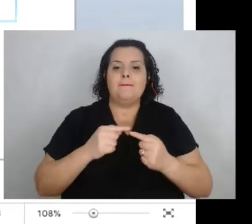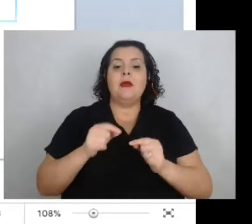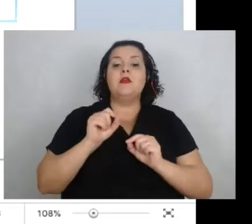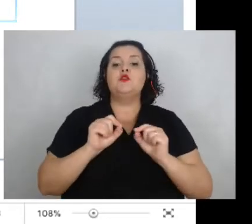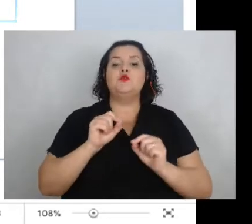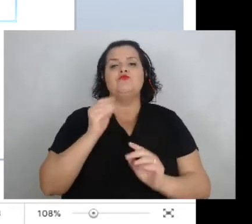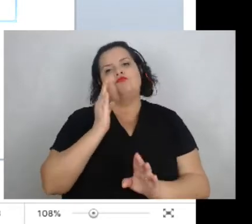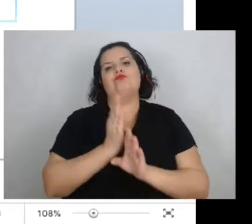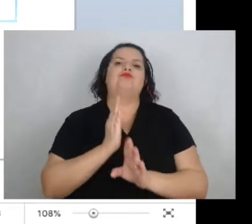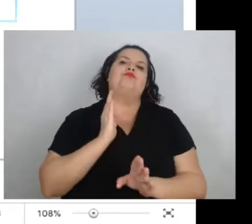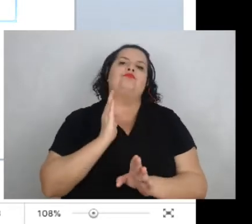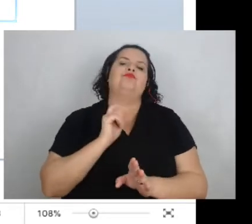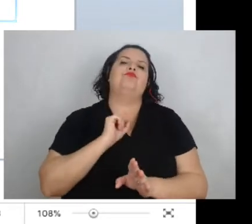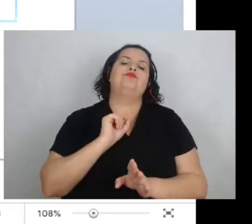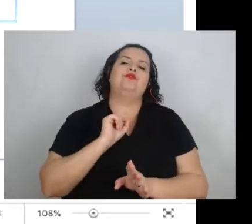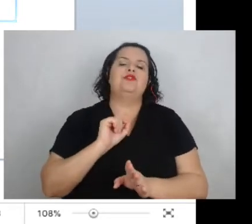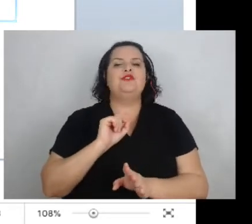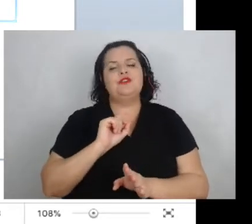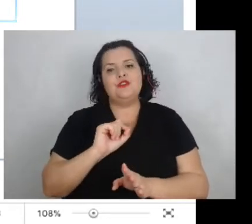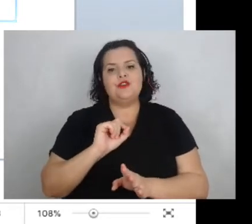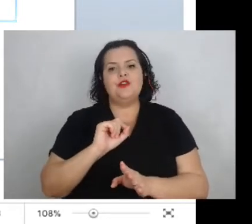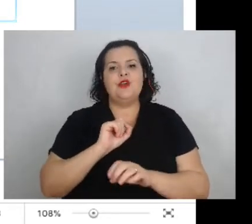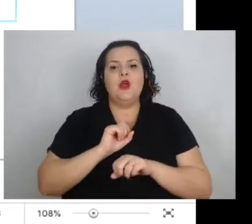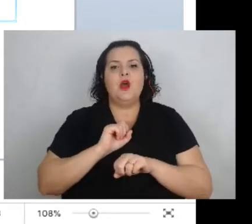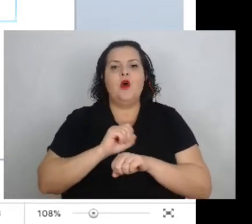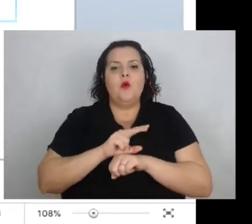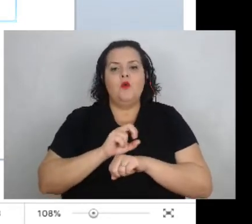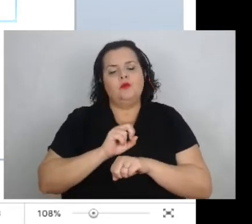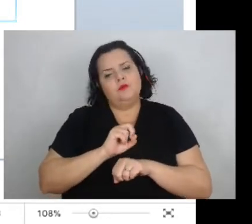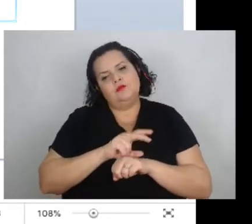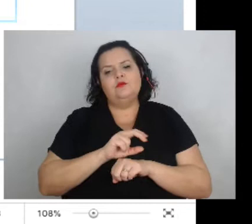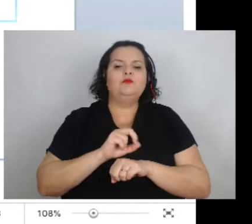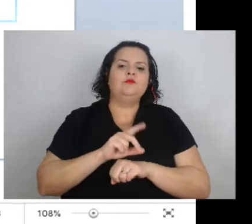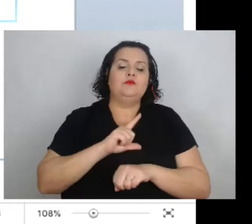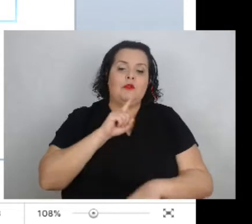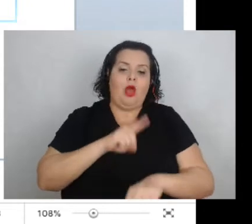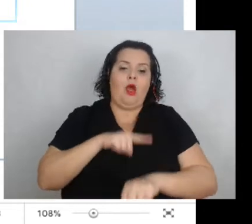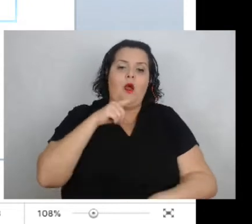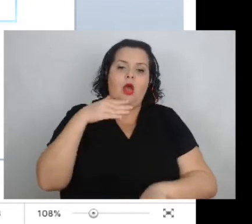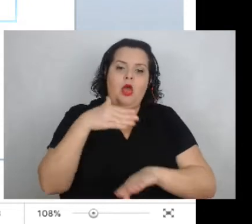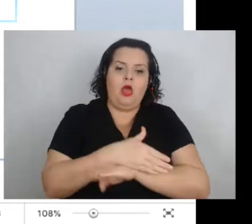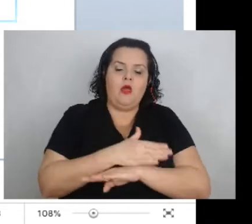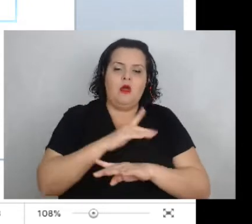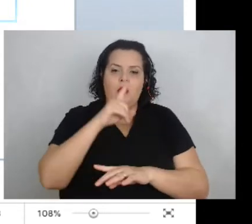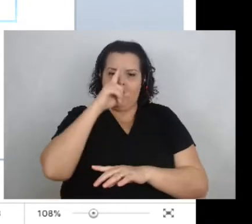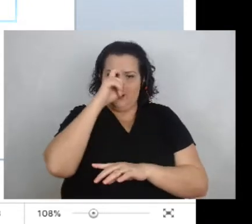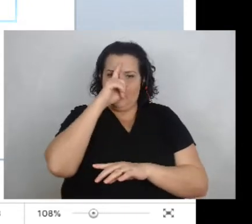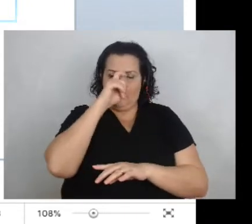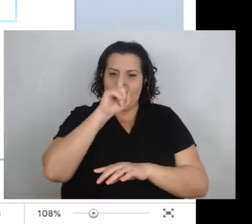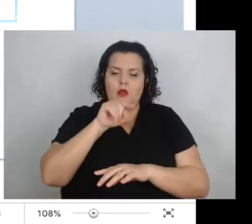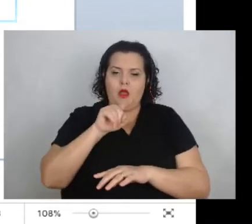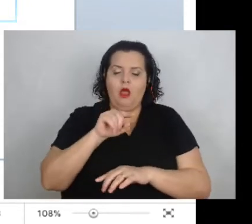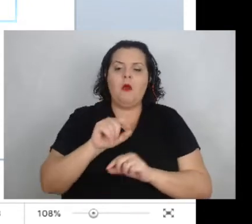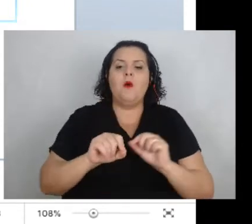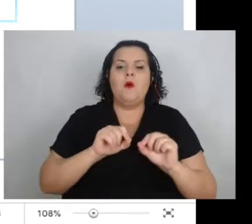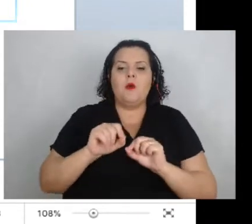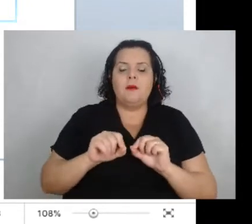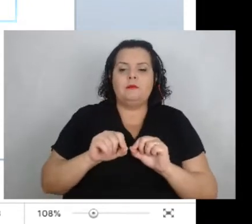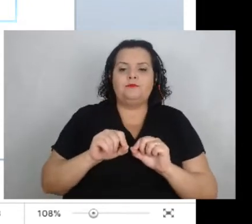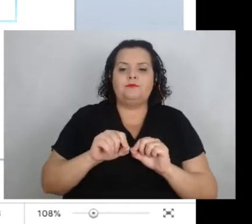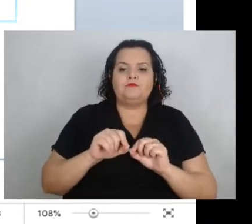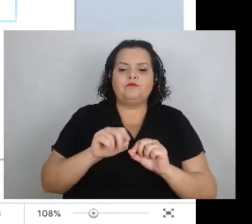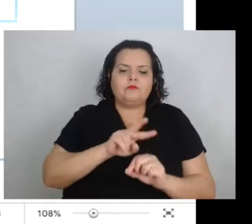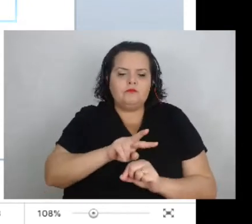viral desses pacientes, no momento da internação, era o exame inicial desses pacientes, não mudou